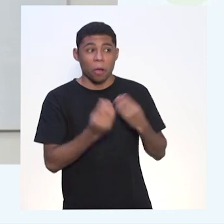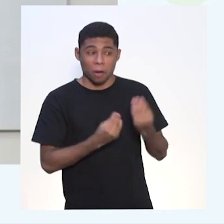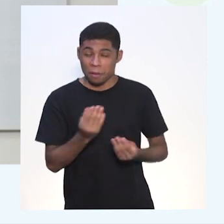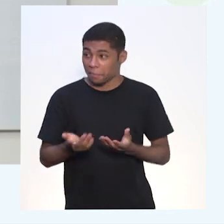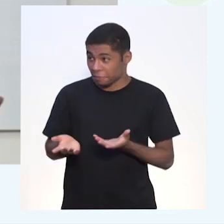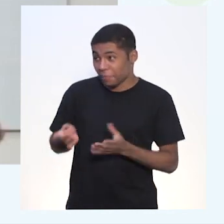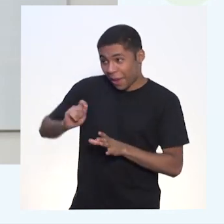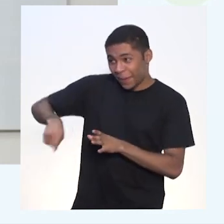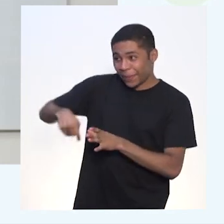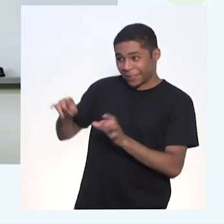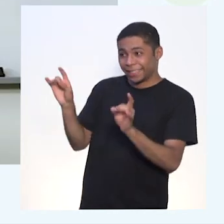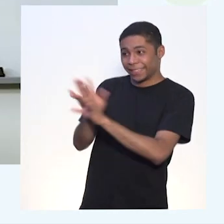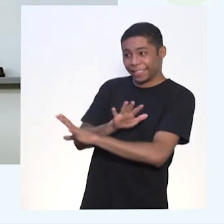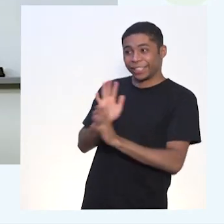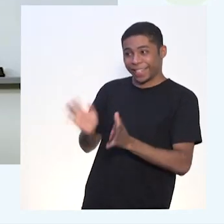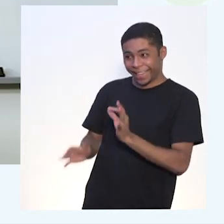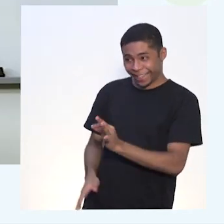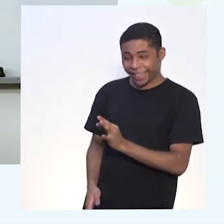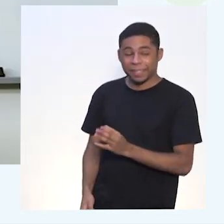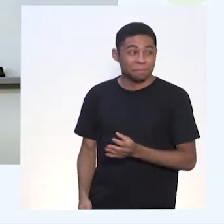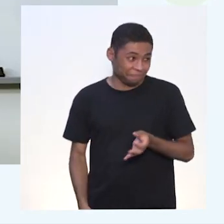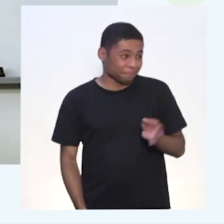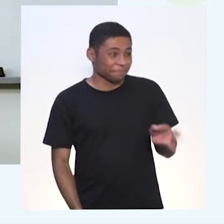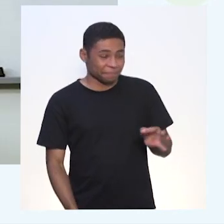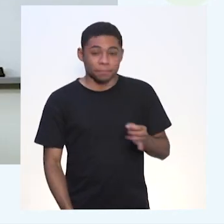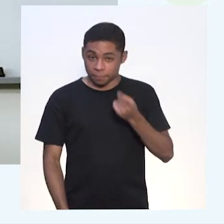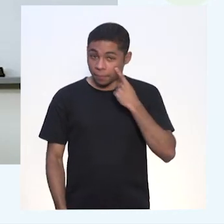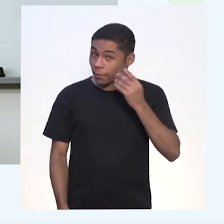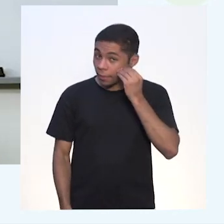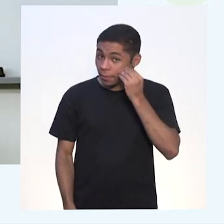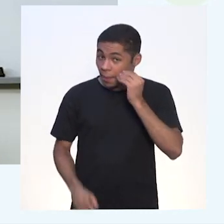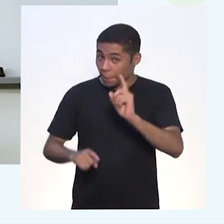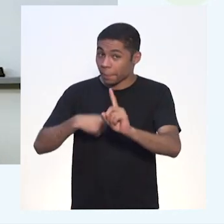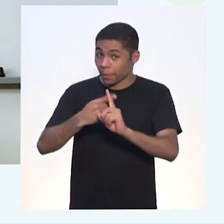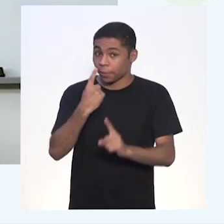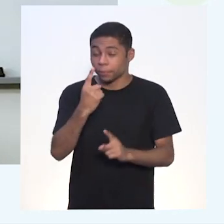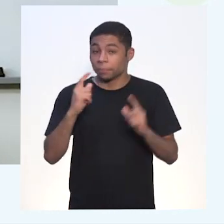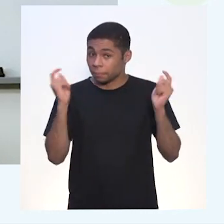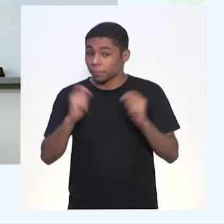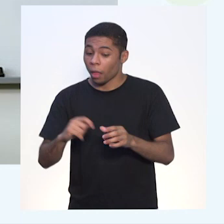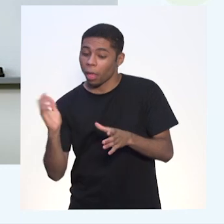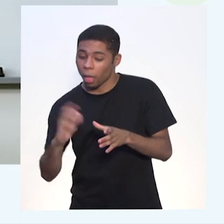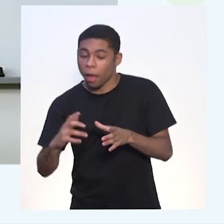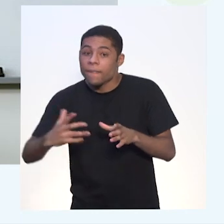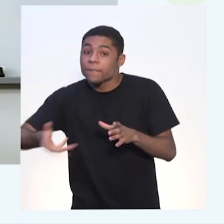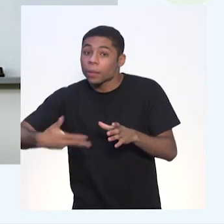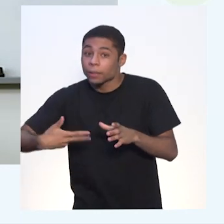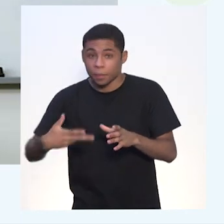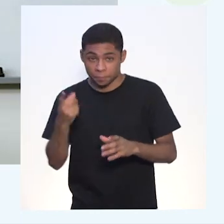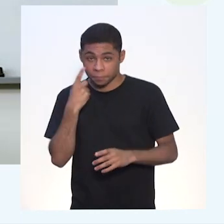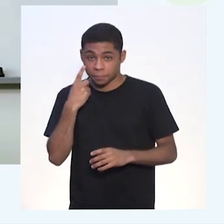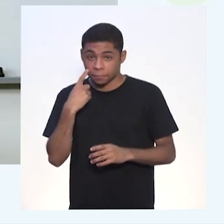cozinha tá tudo certo, na cozinha né? tá ok. Pessoal, então a gente vai testar mais um fator que pode interferir na velocidade